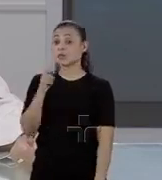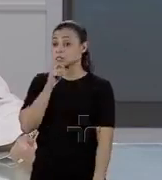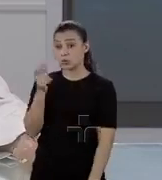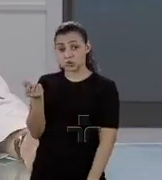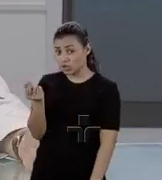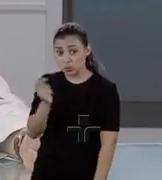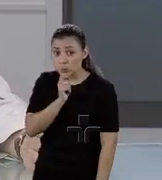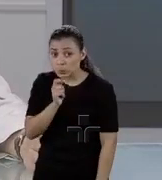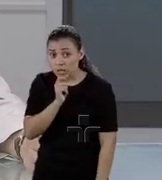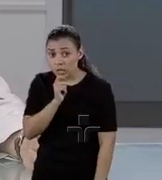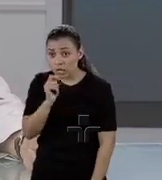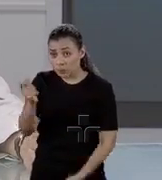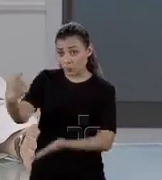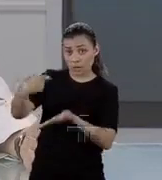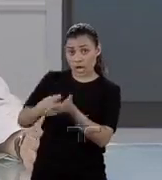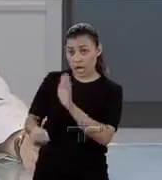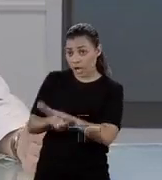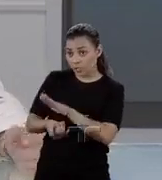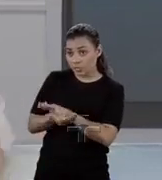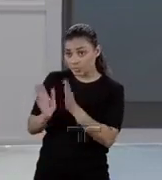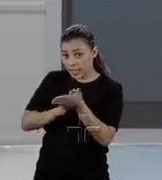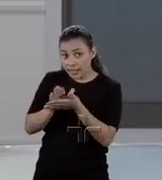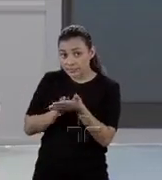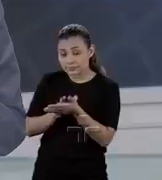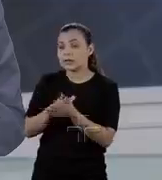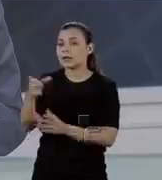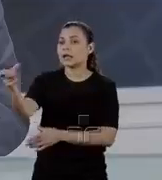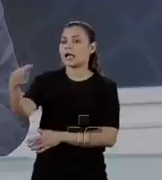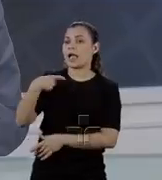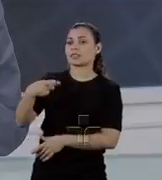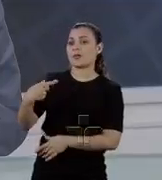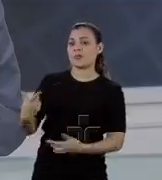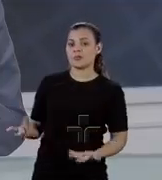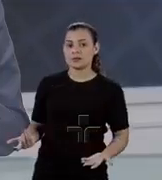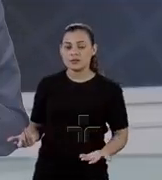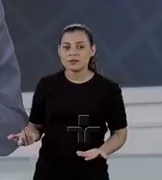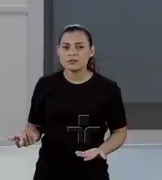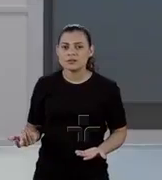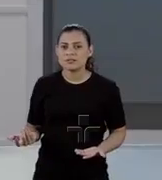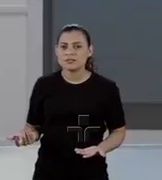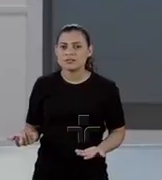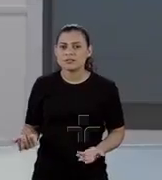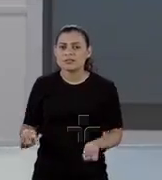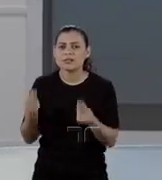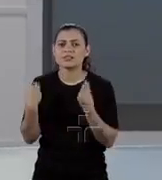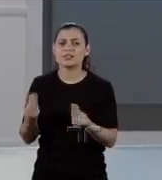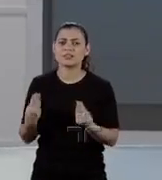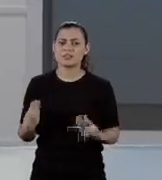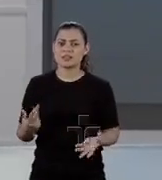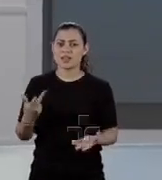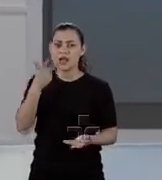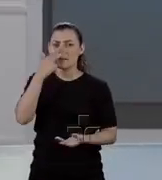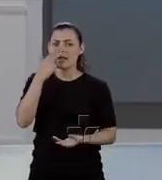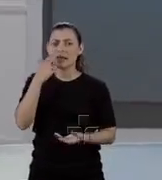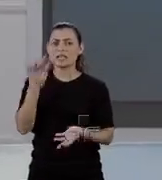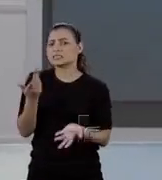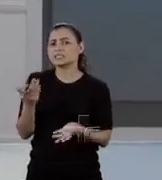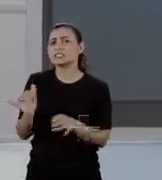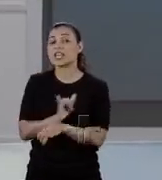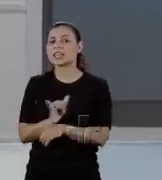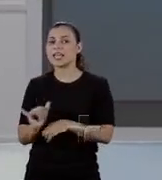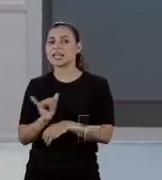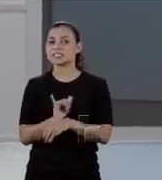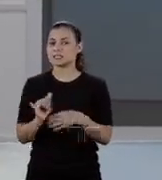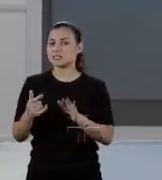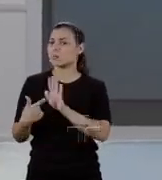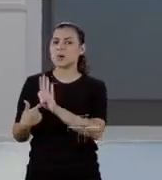dinheiro, você compra uma pizza e põe na conta de X. Você está fazendo um método. Então, assim, o que a matéria